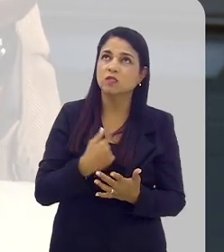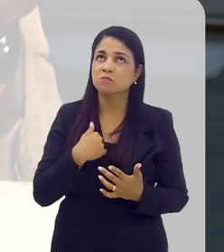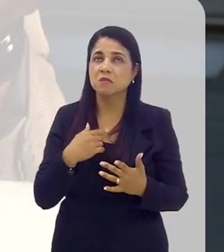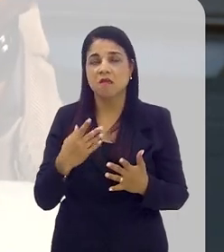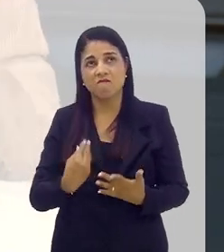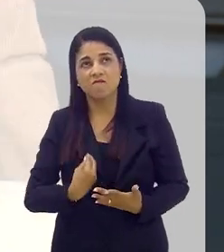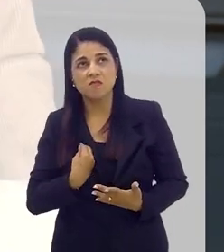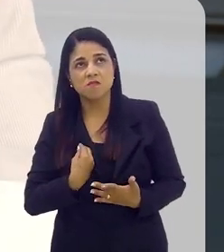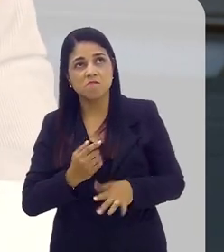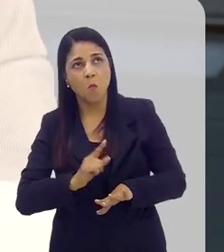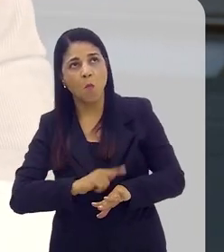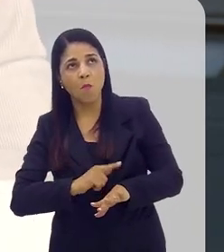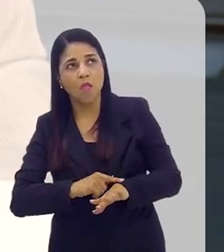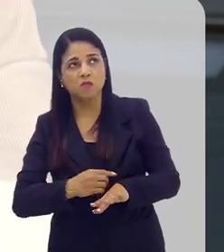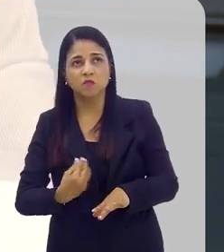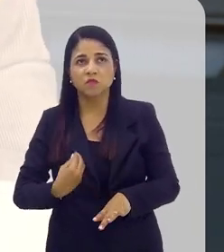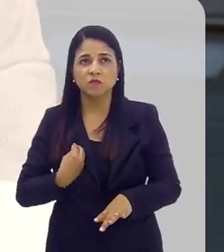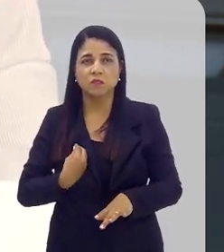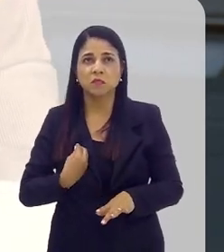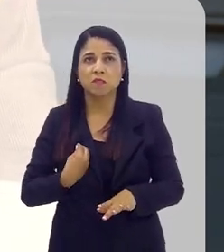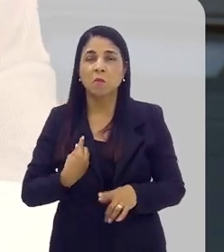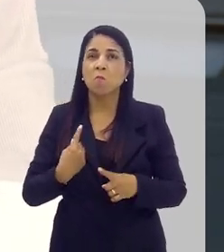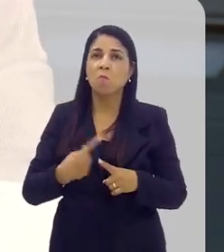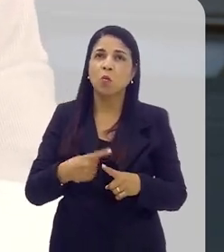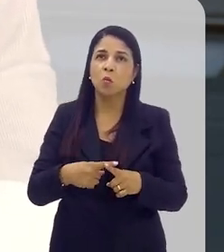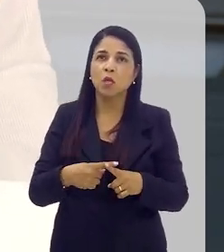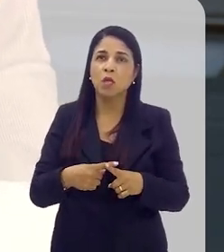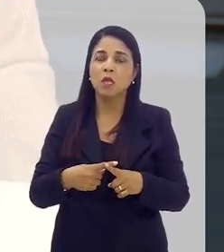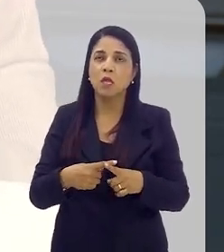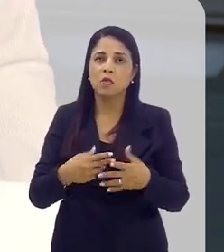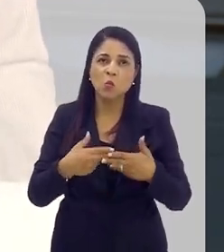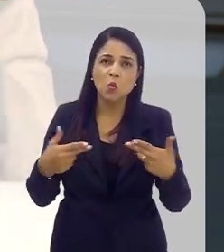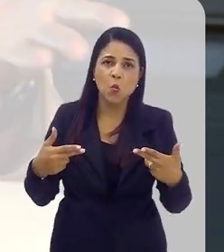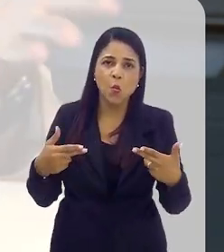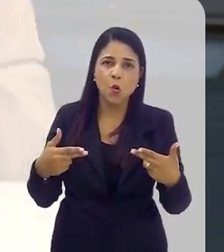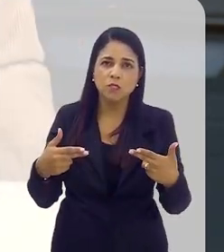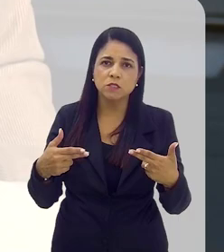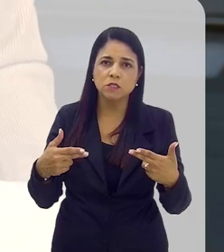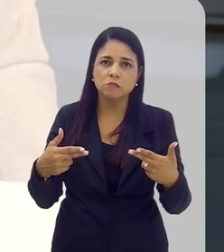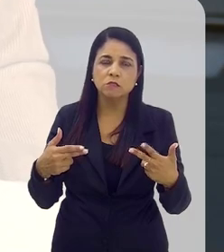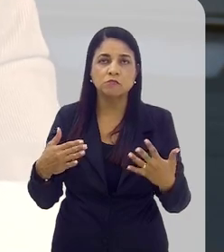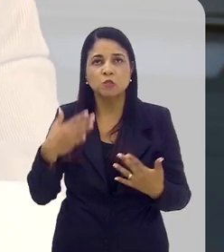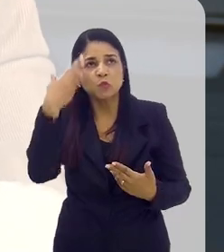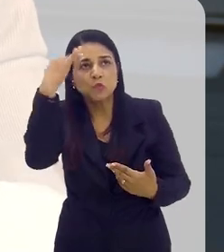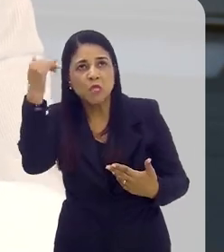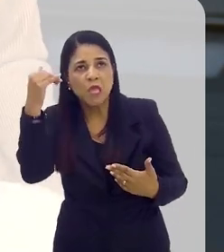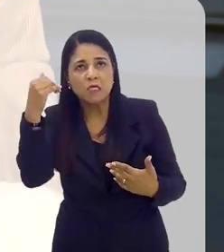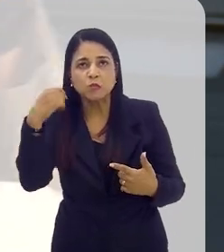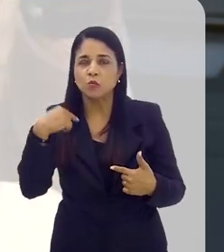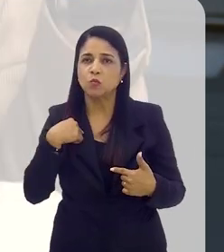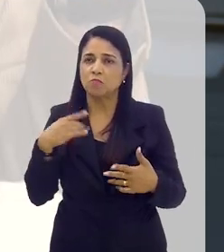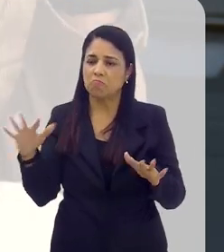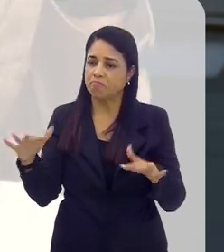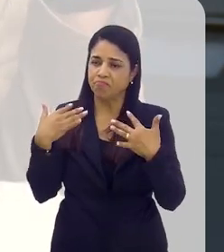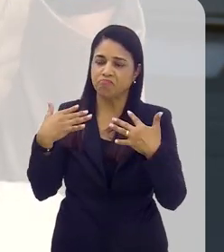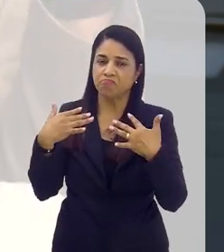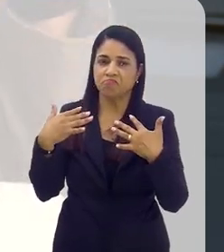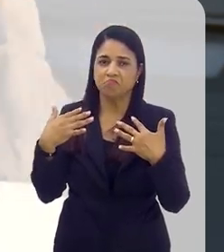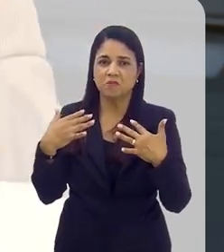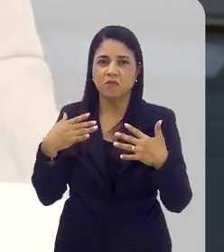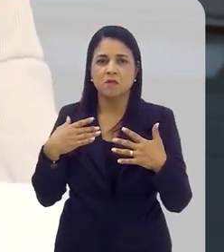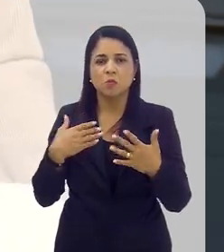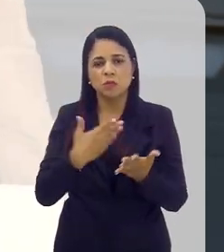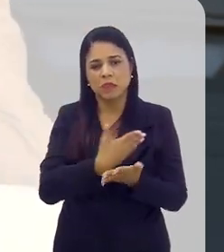talvez muitas vezes você reclama, cara, por que que eu não aconteço? Por que que não chega a minha hora? Por que que as coisas não